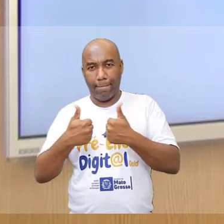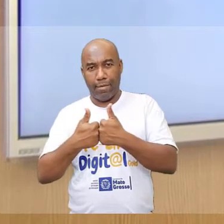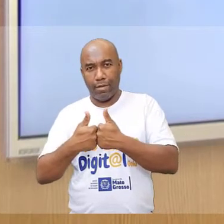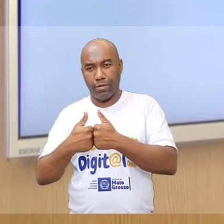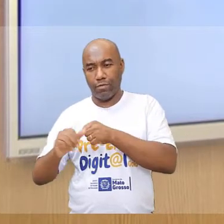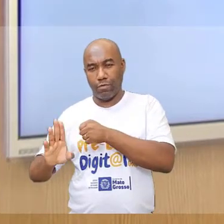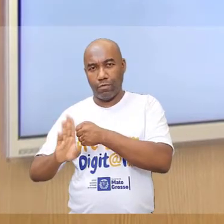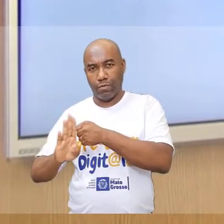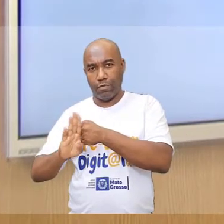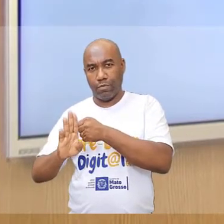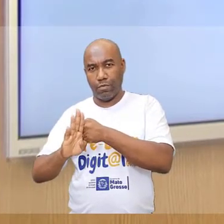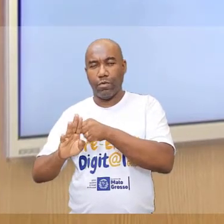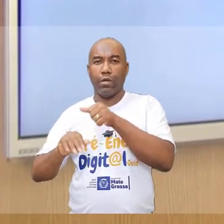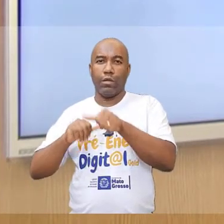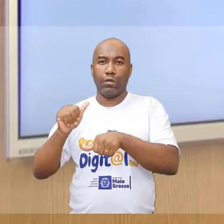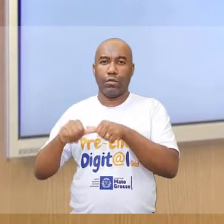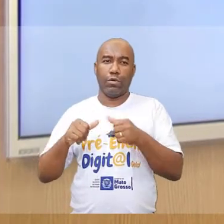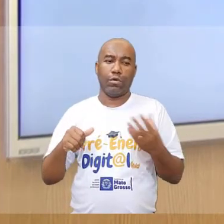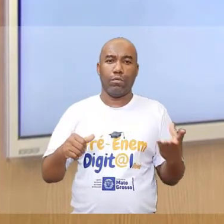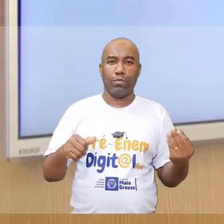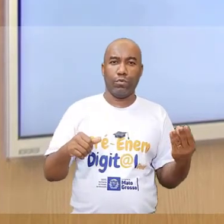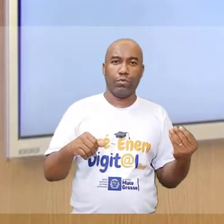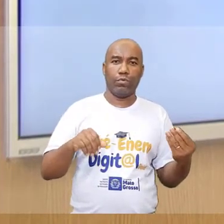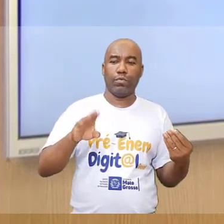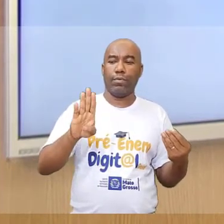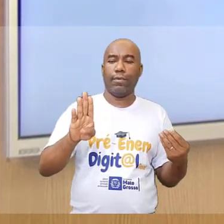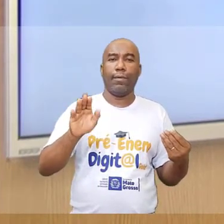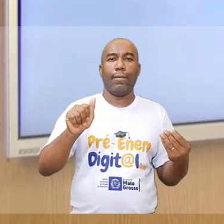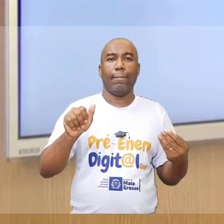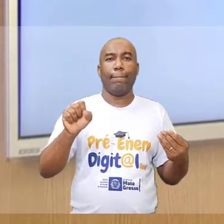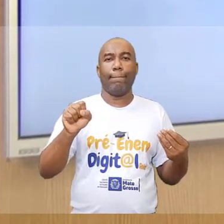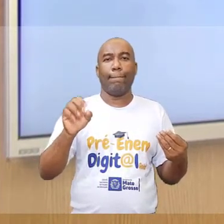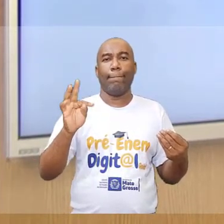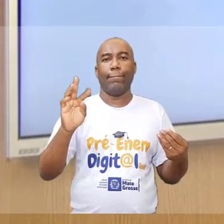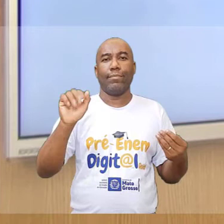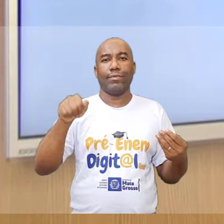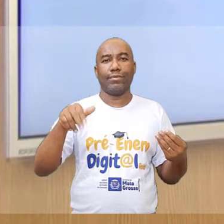ele vai para o plural. Ele varia, como se estiver no sentido